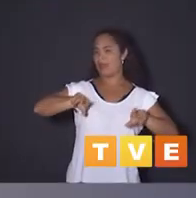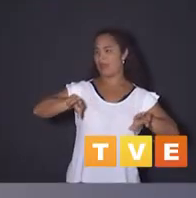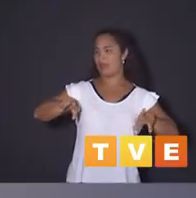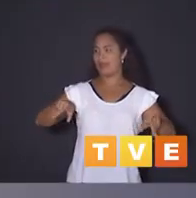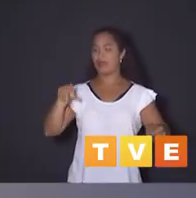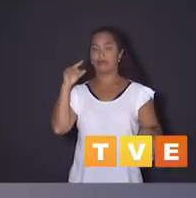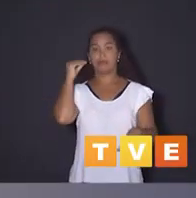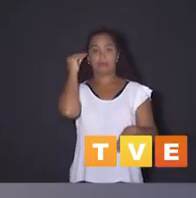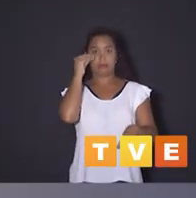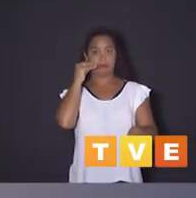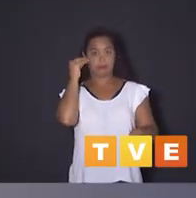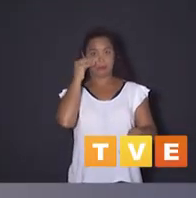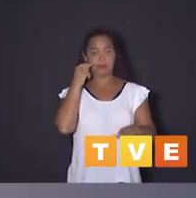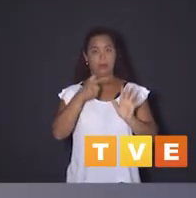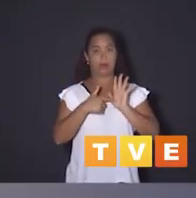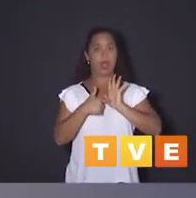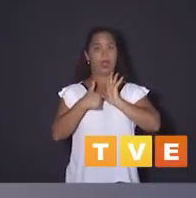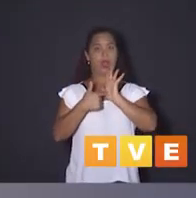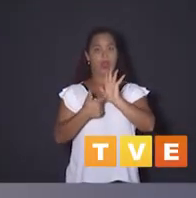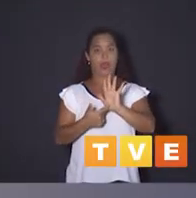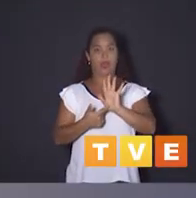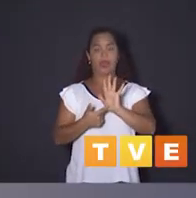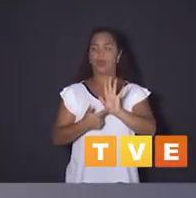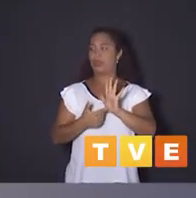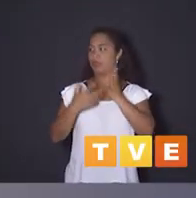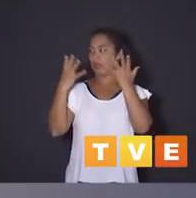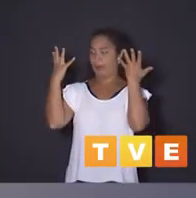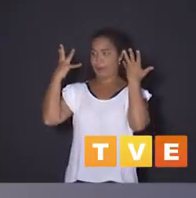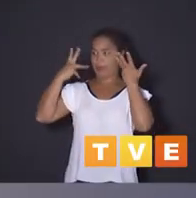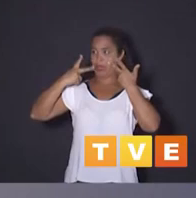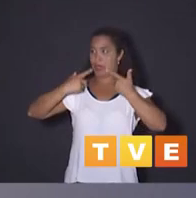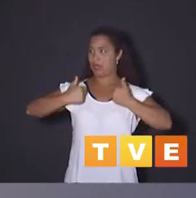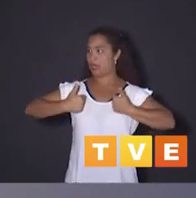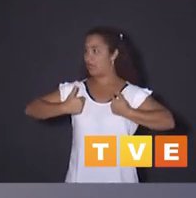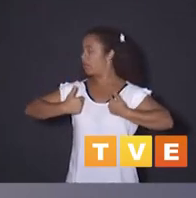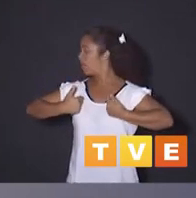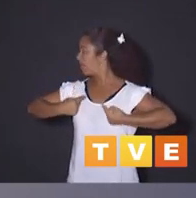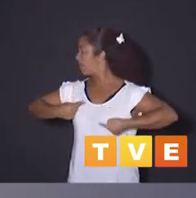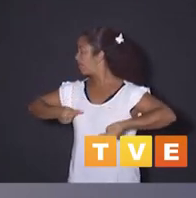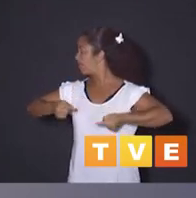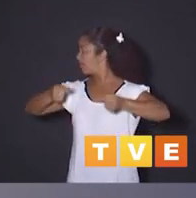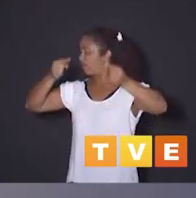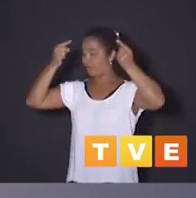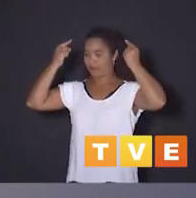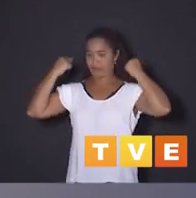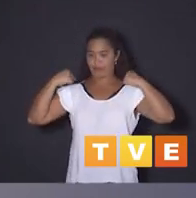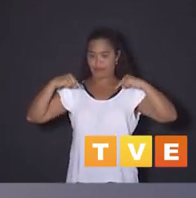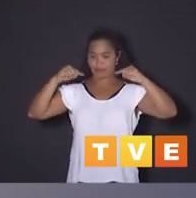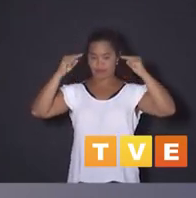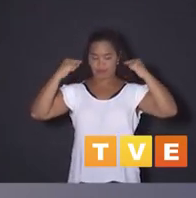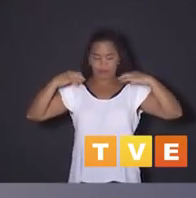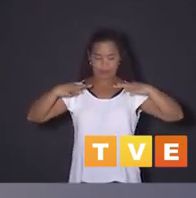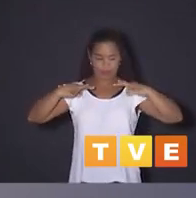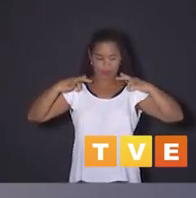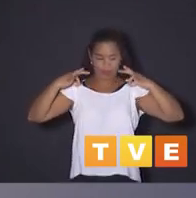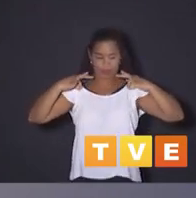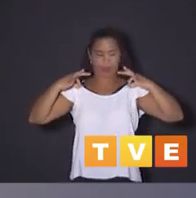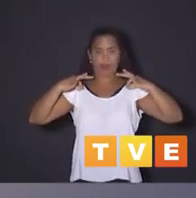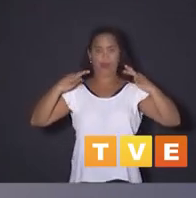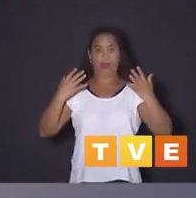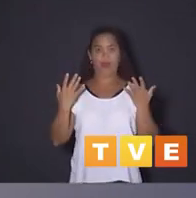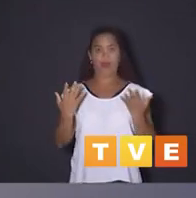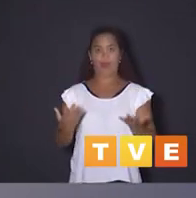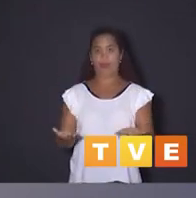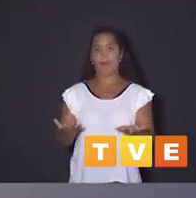e quando eu trago a imagem aqui de um animal uma ovelha com determinados elementos veste mentar es que geralmente a gente